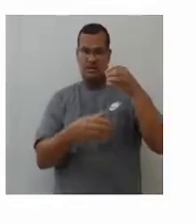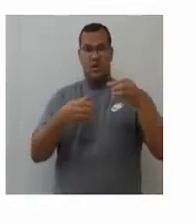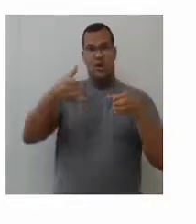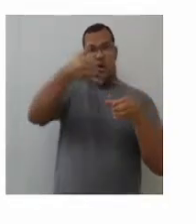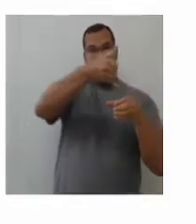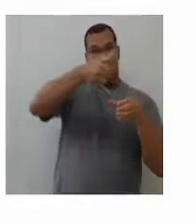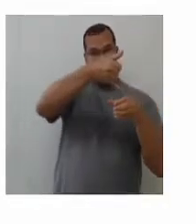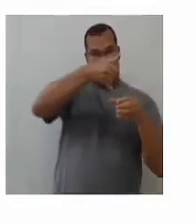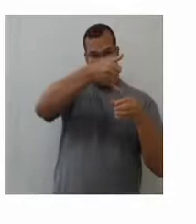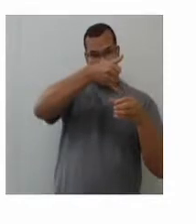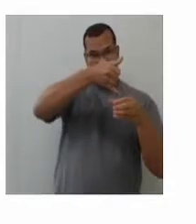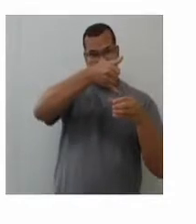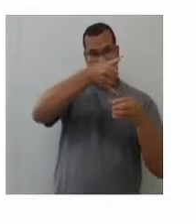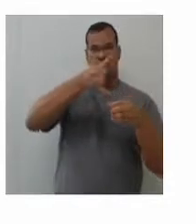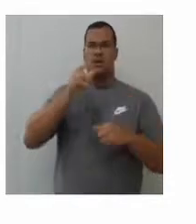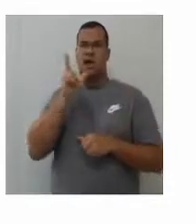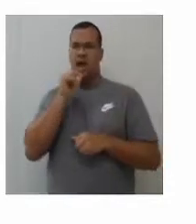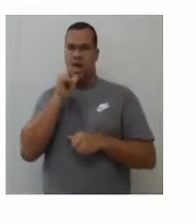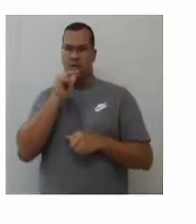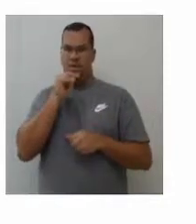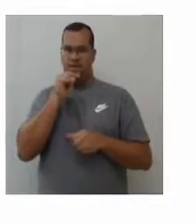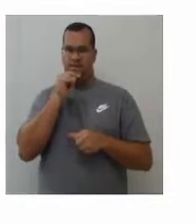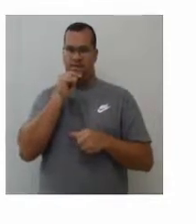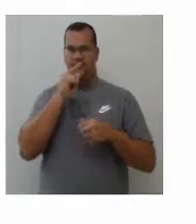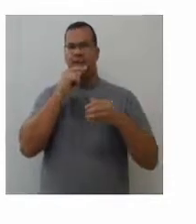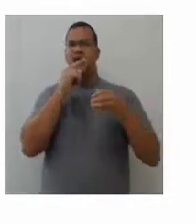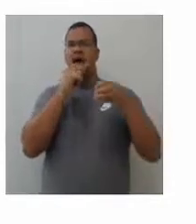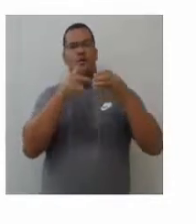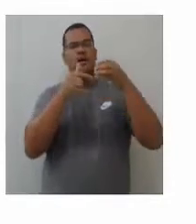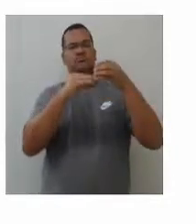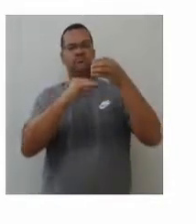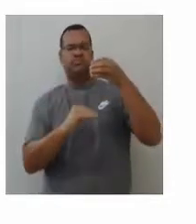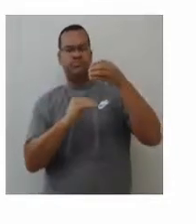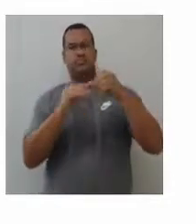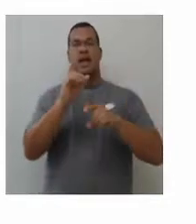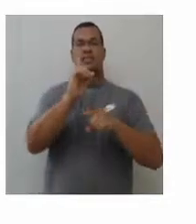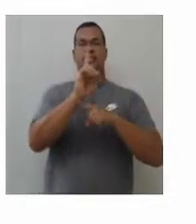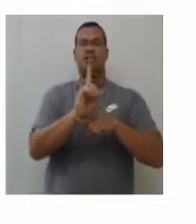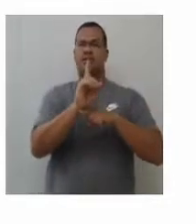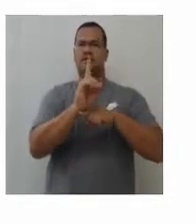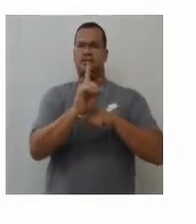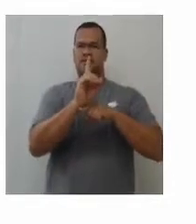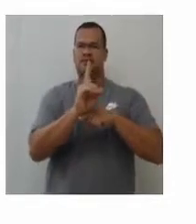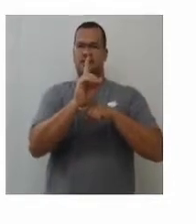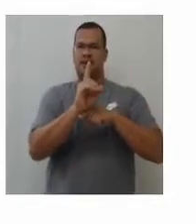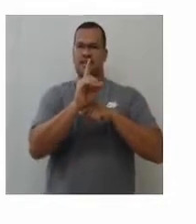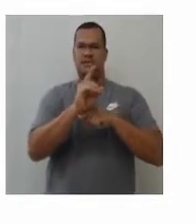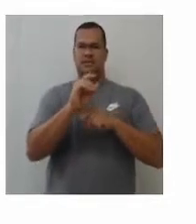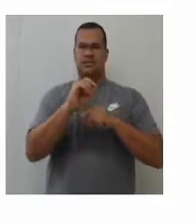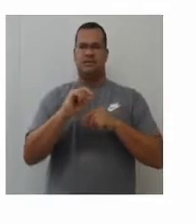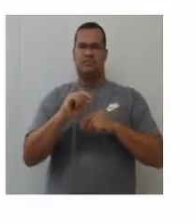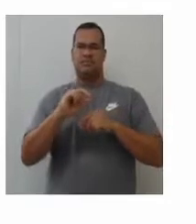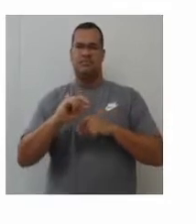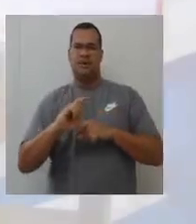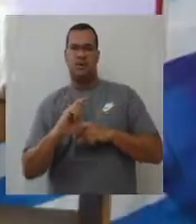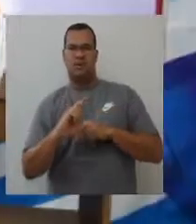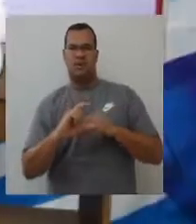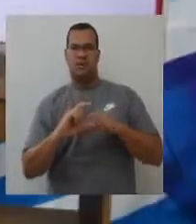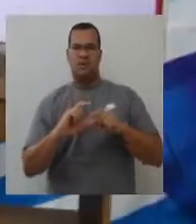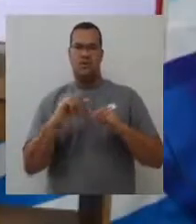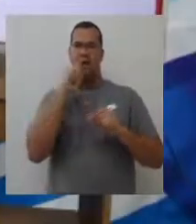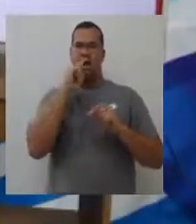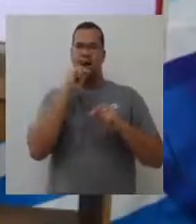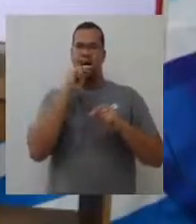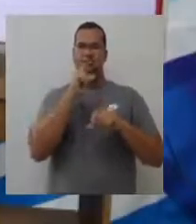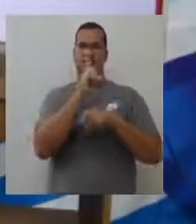óleo e água. A água fica abaixo, porque a densidade da água é maior do que a densidade do óleo. Então a água fica abaixo e o